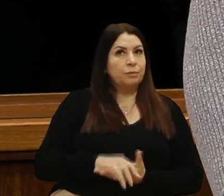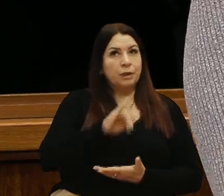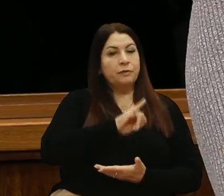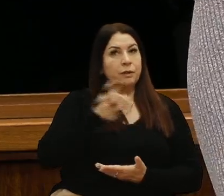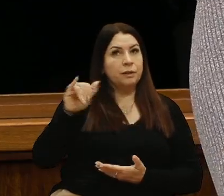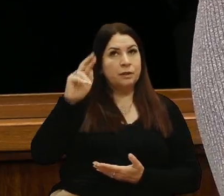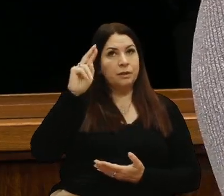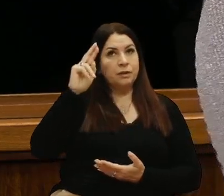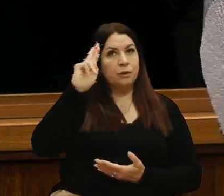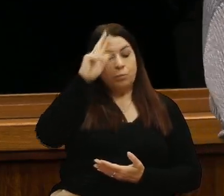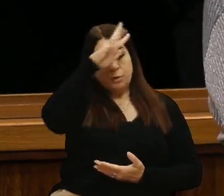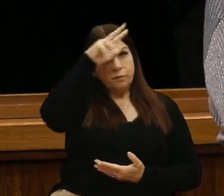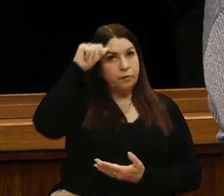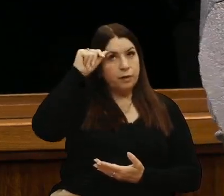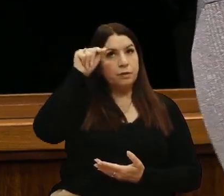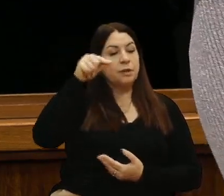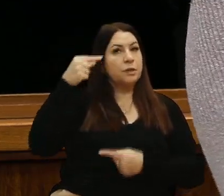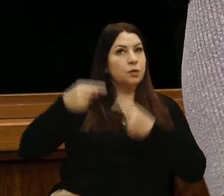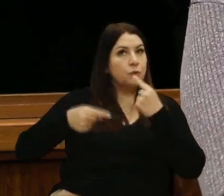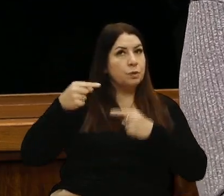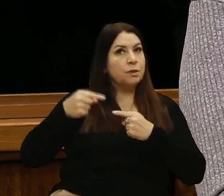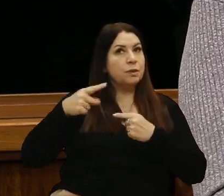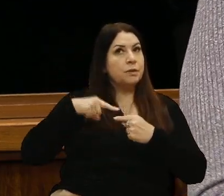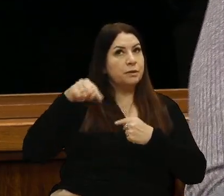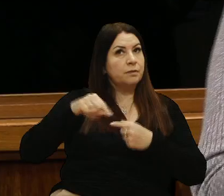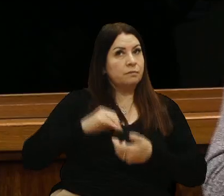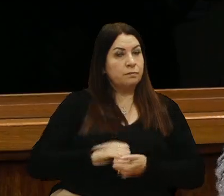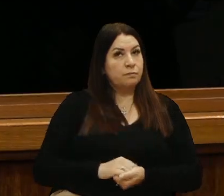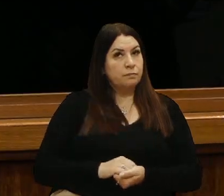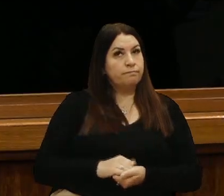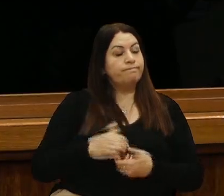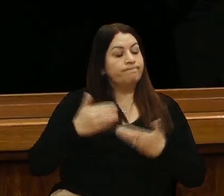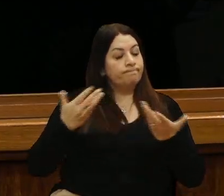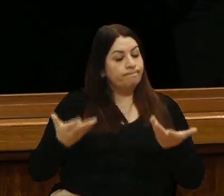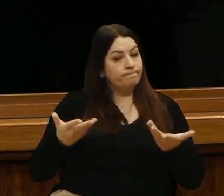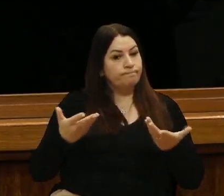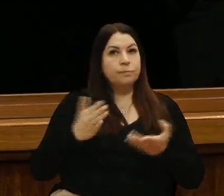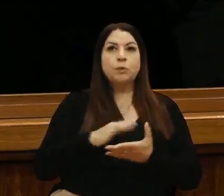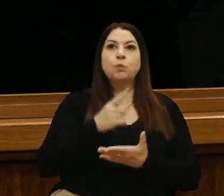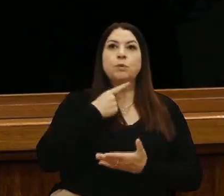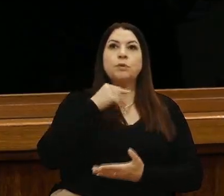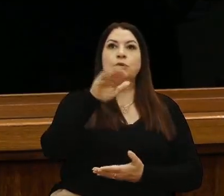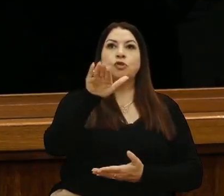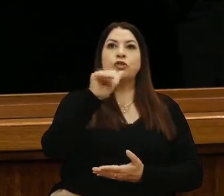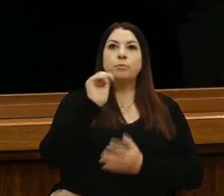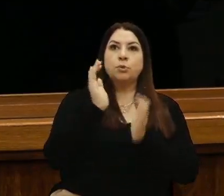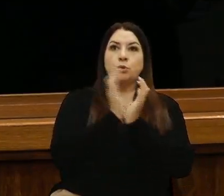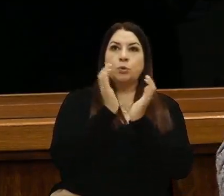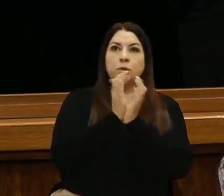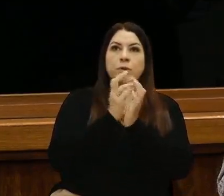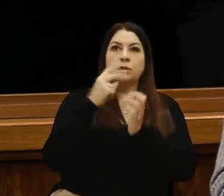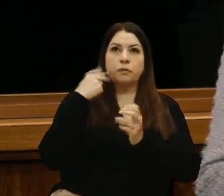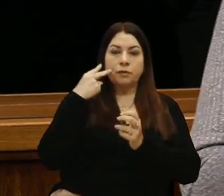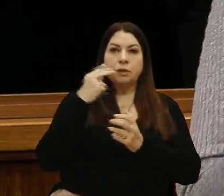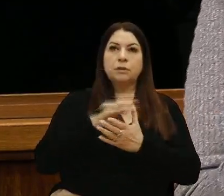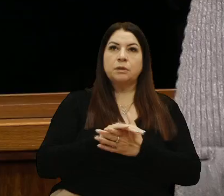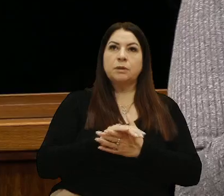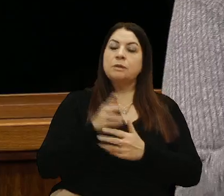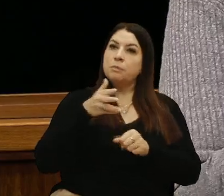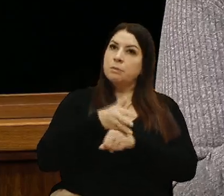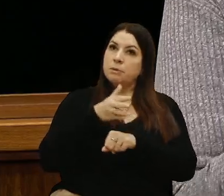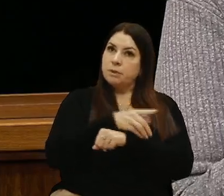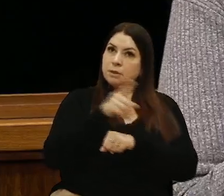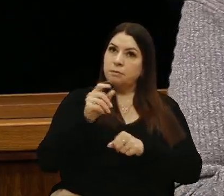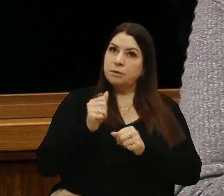para o prefeito essa discussão que está tendo aqui. Então, gostaria de chamar meus colegas vereadores para participar